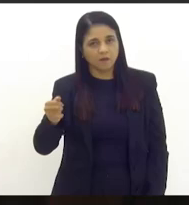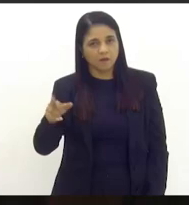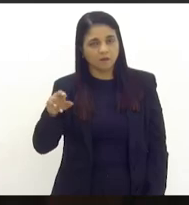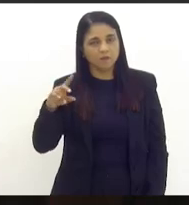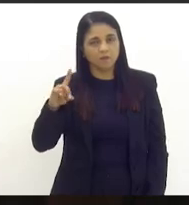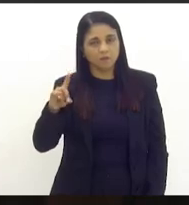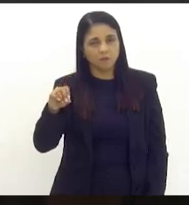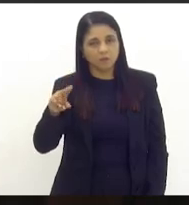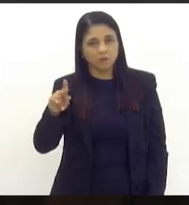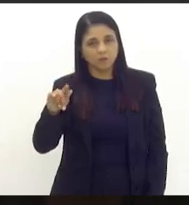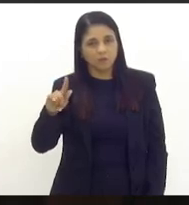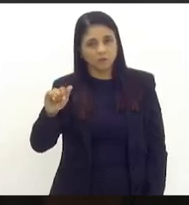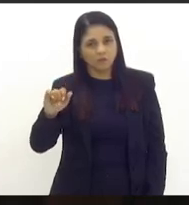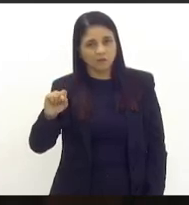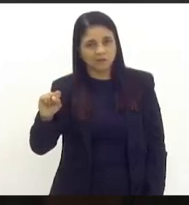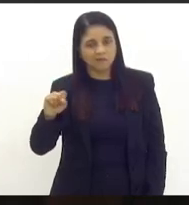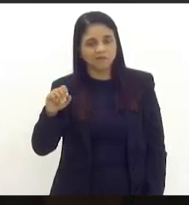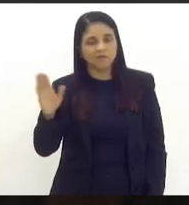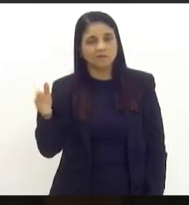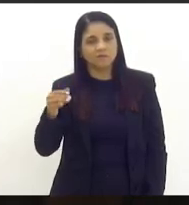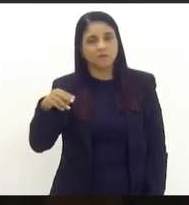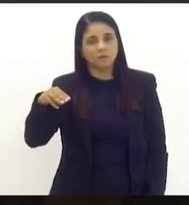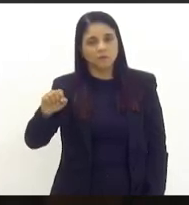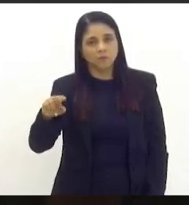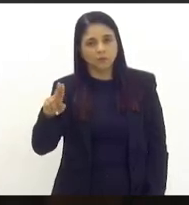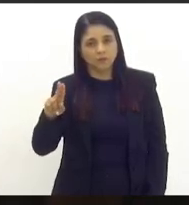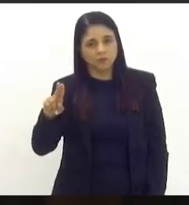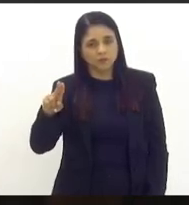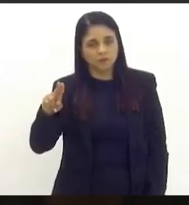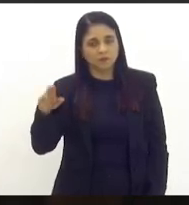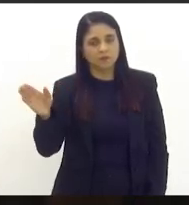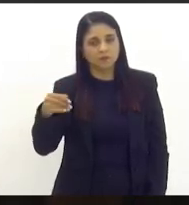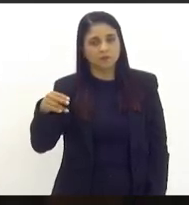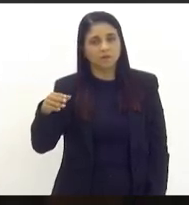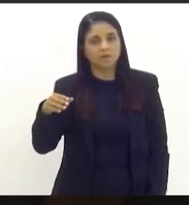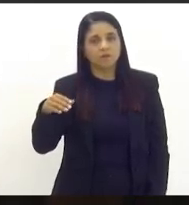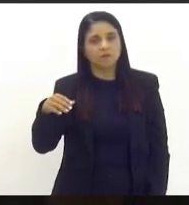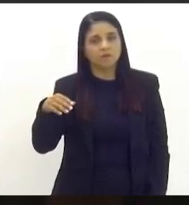Marcelo Dino munir Neto